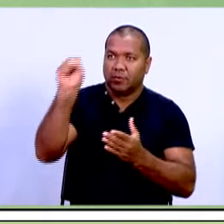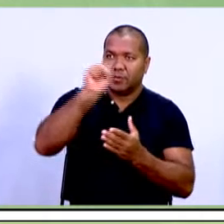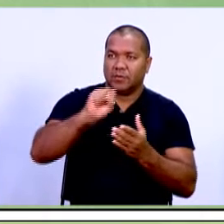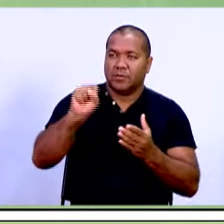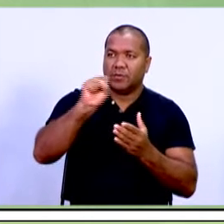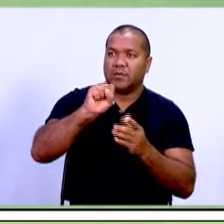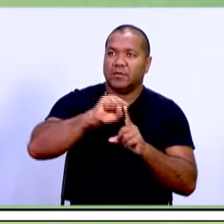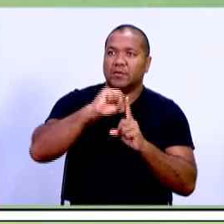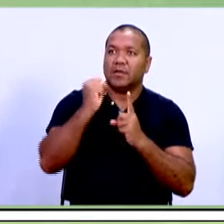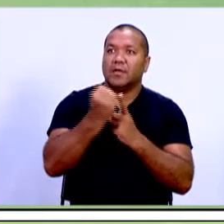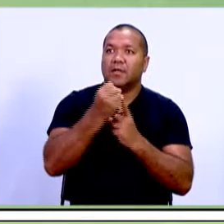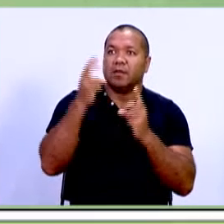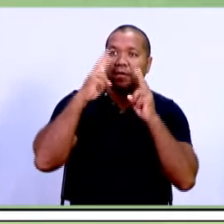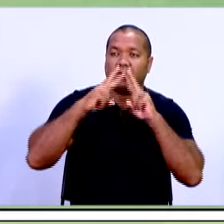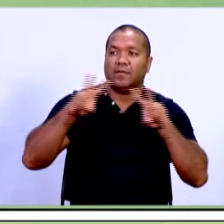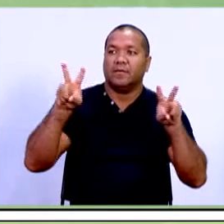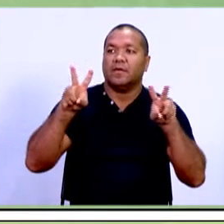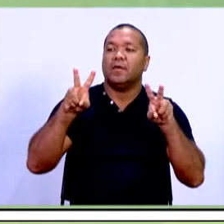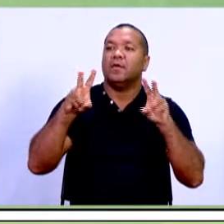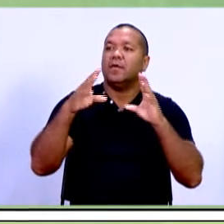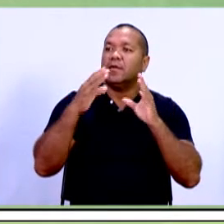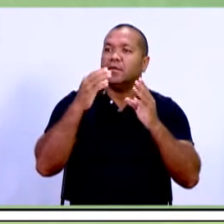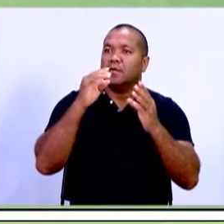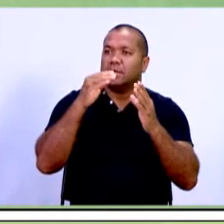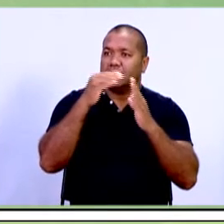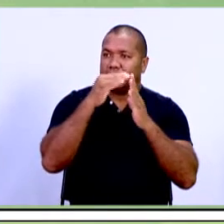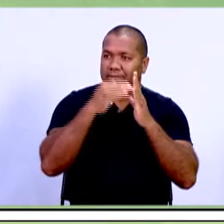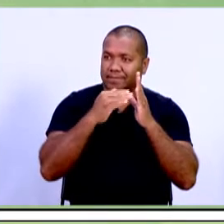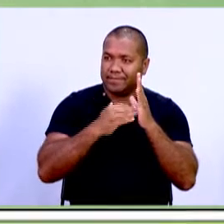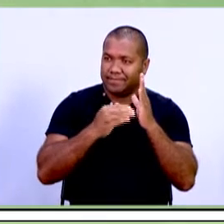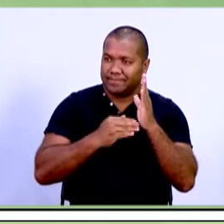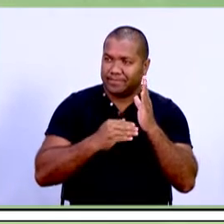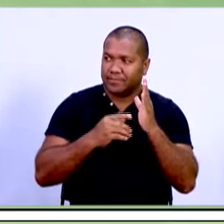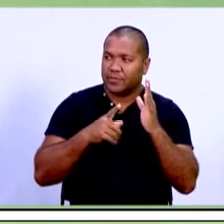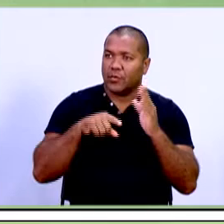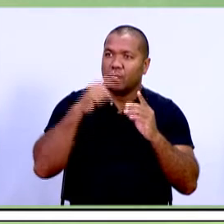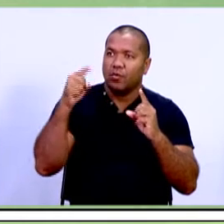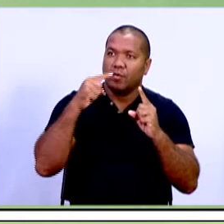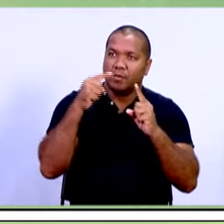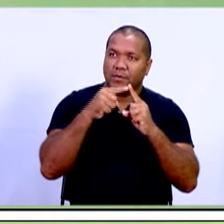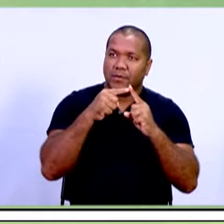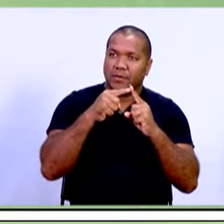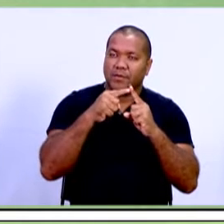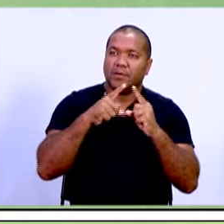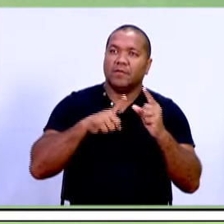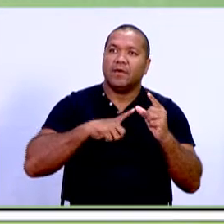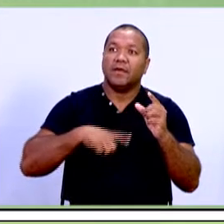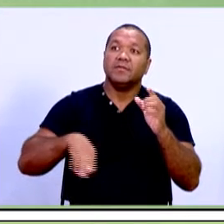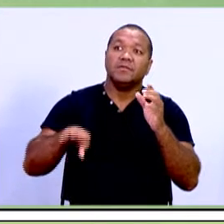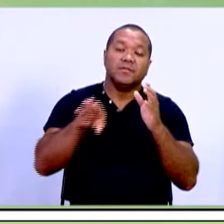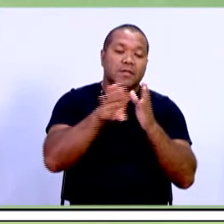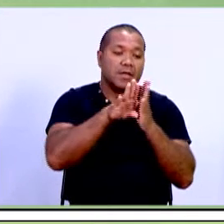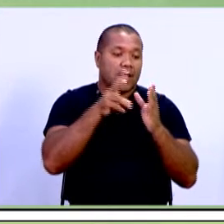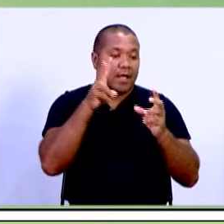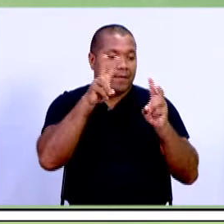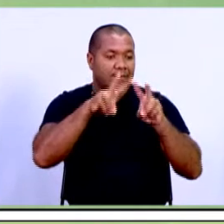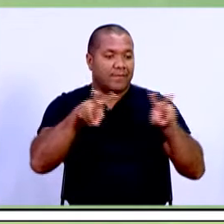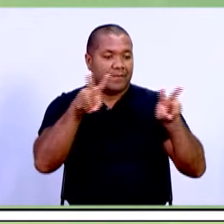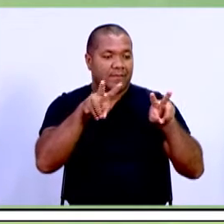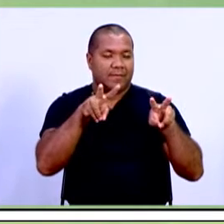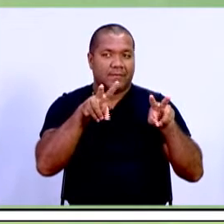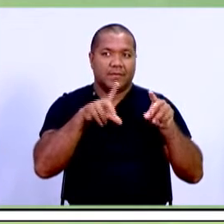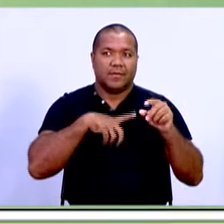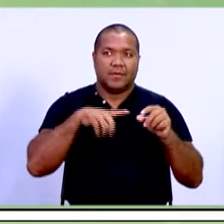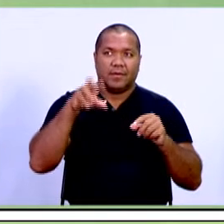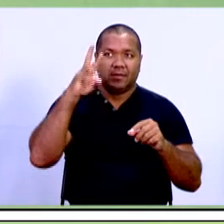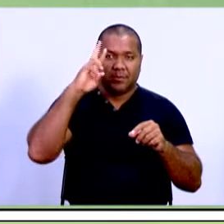visão. Então ele é dividido nessas áreas, né? E o objetivo é atingir a visão da